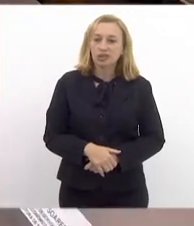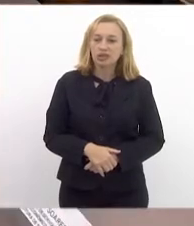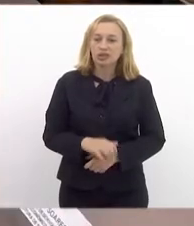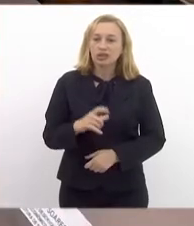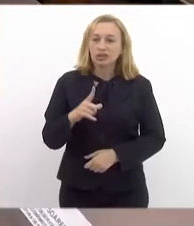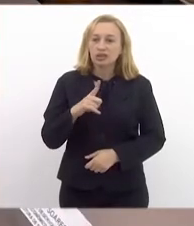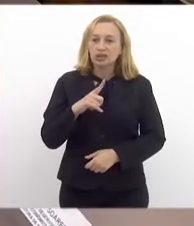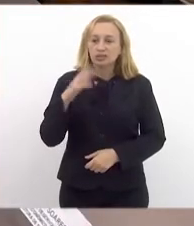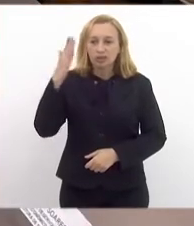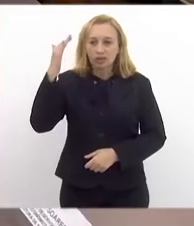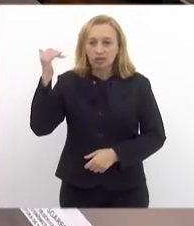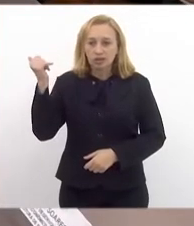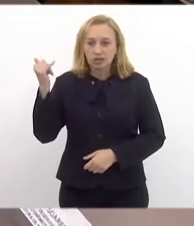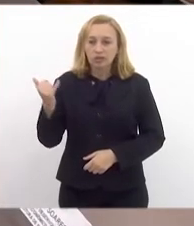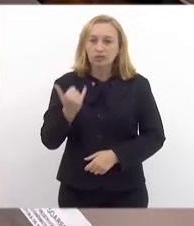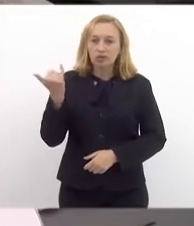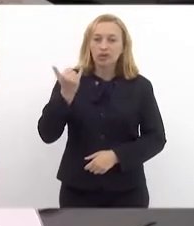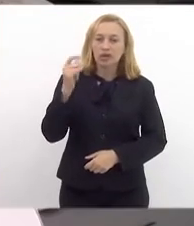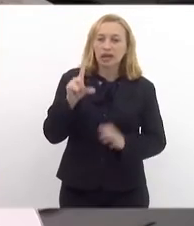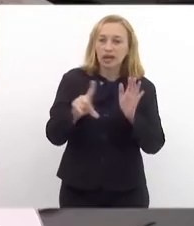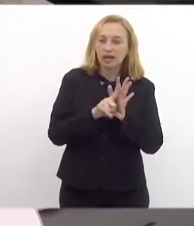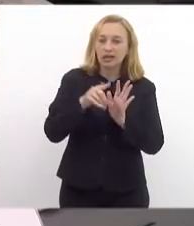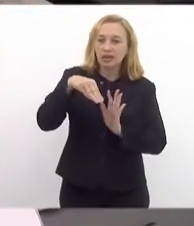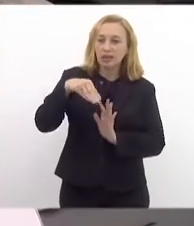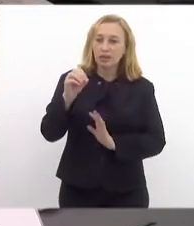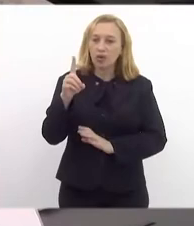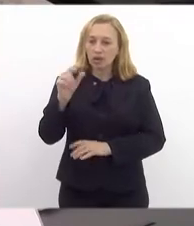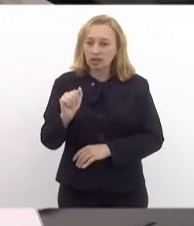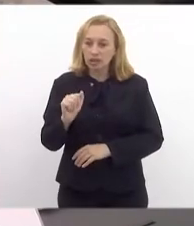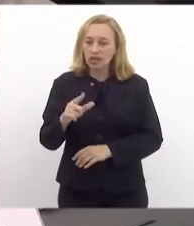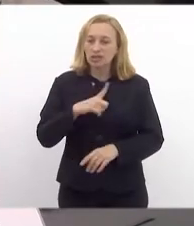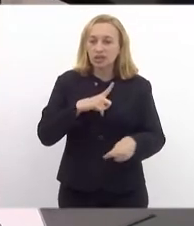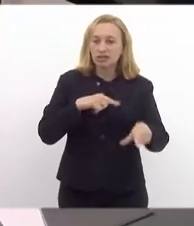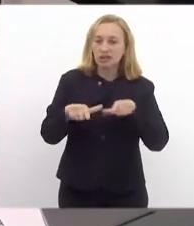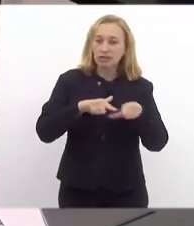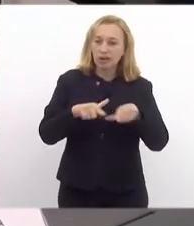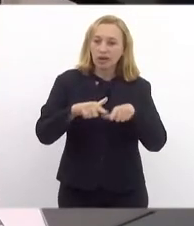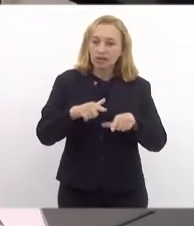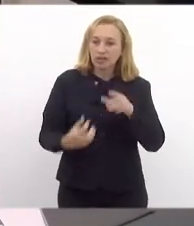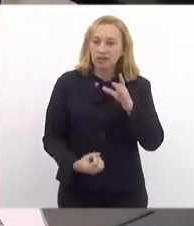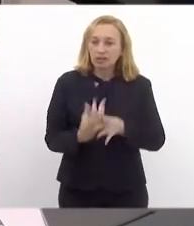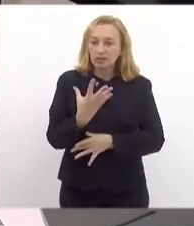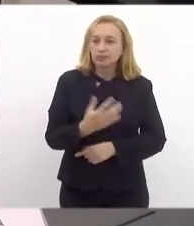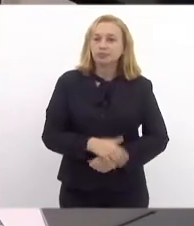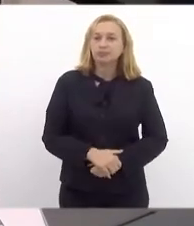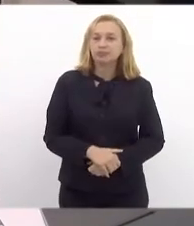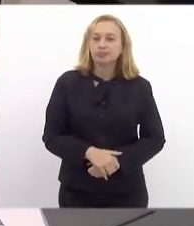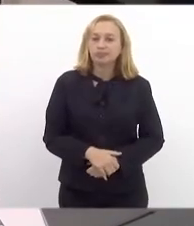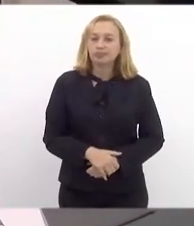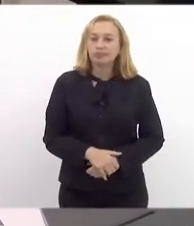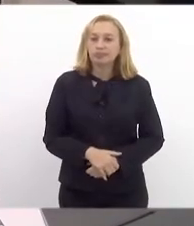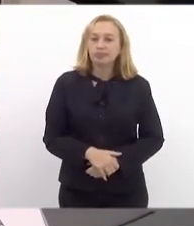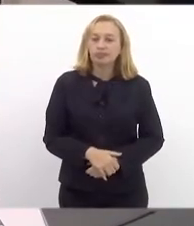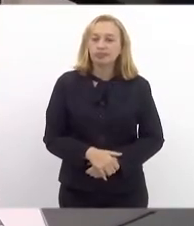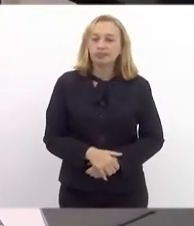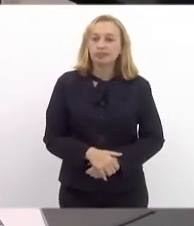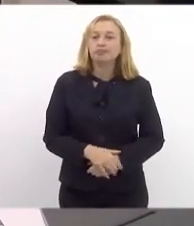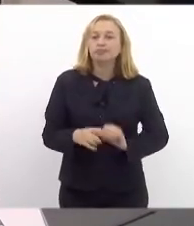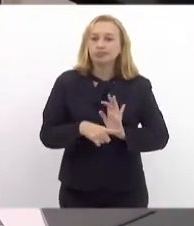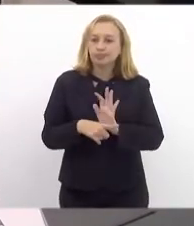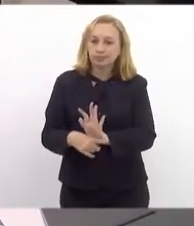que a lei da moda ao longo do tempo né que gerou emprego né então nós queremos